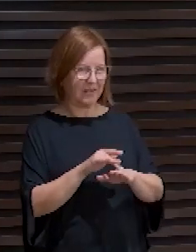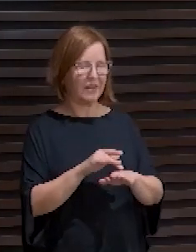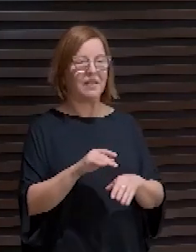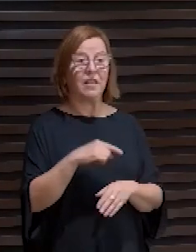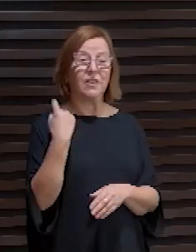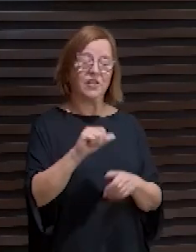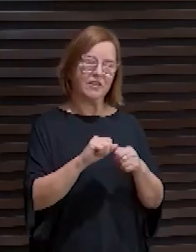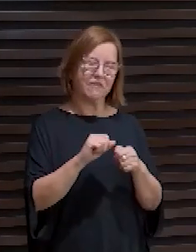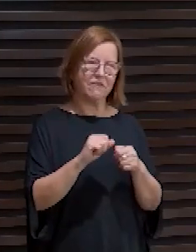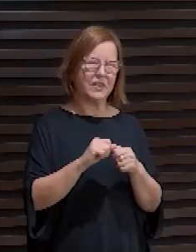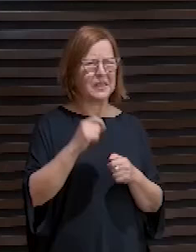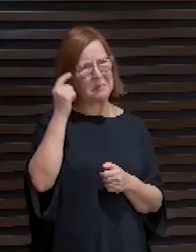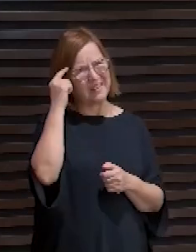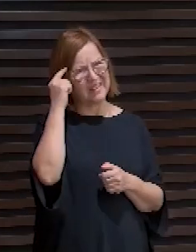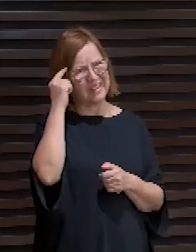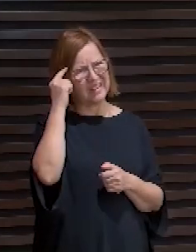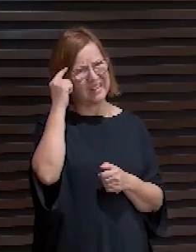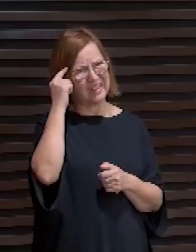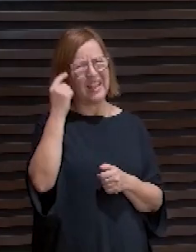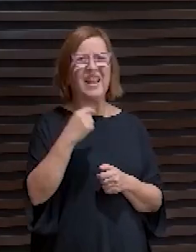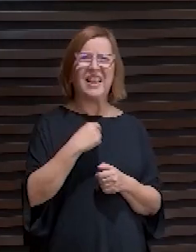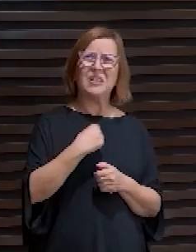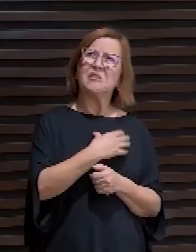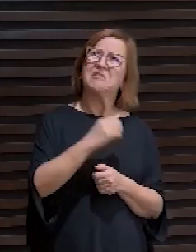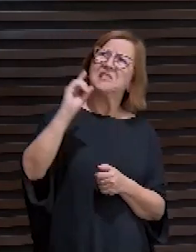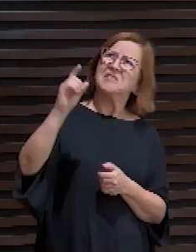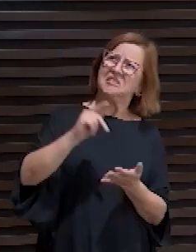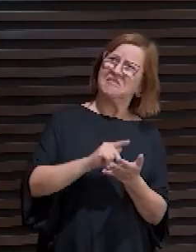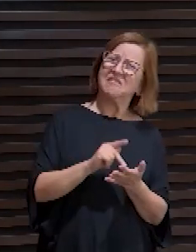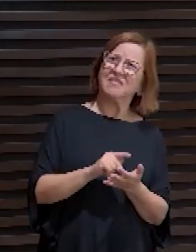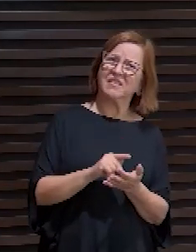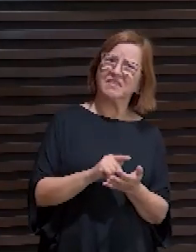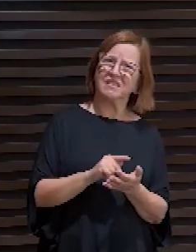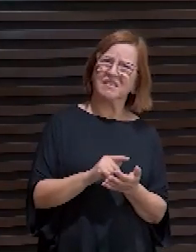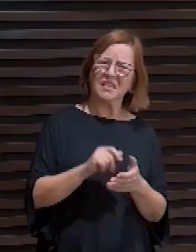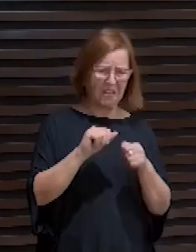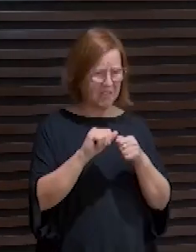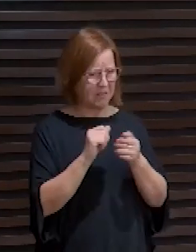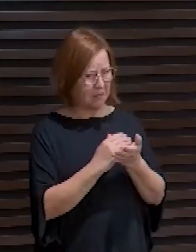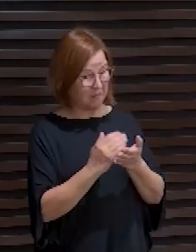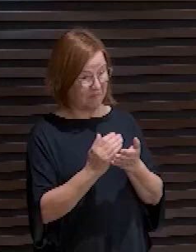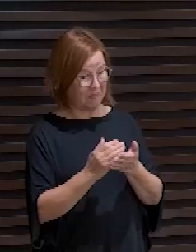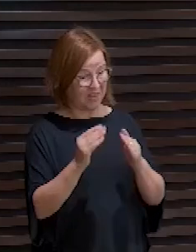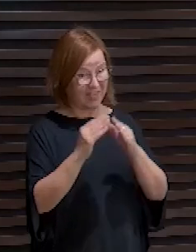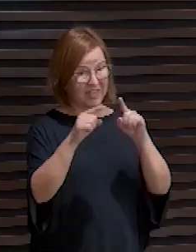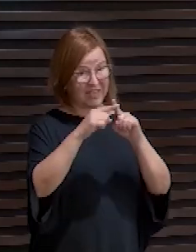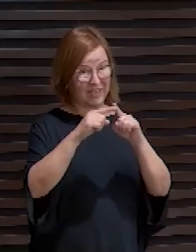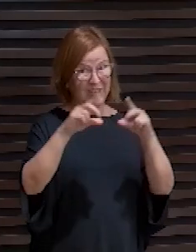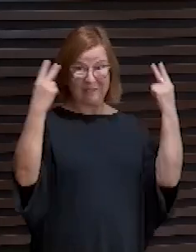se nós somos de fato filhos de Deus e fazemos parte de uma igreja vitoriosa em